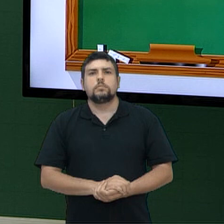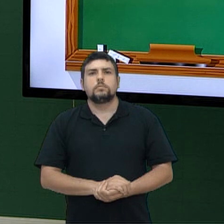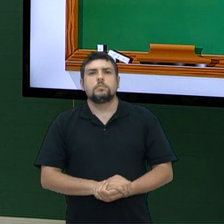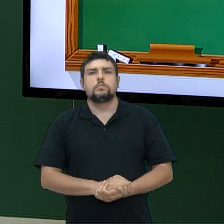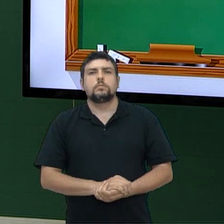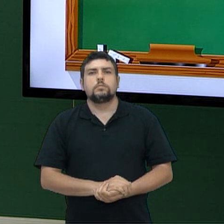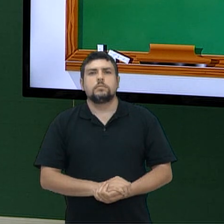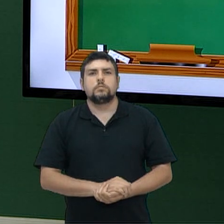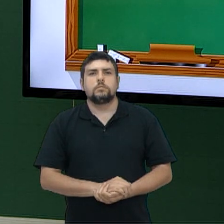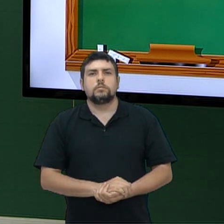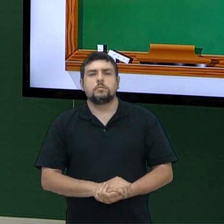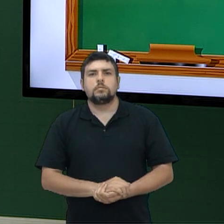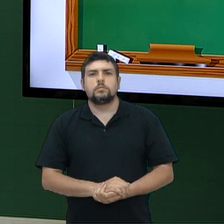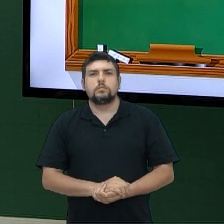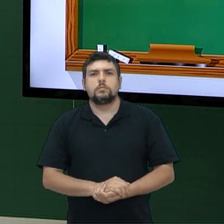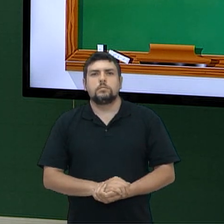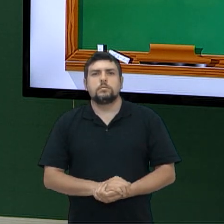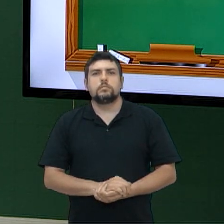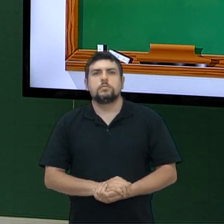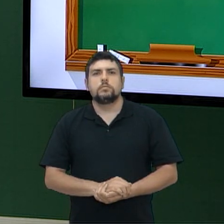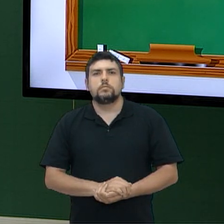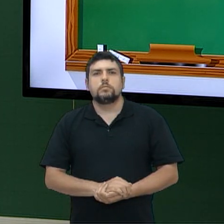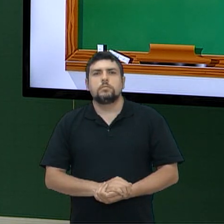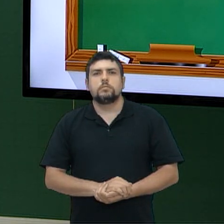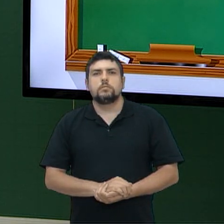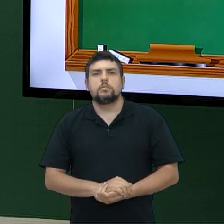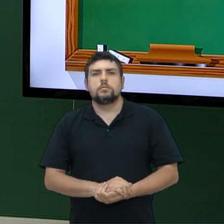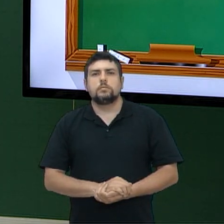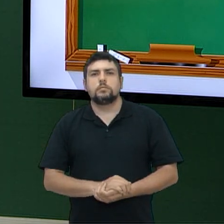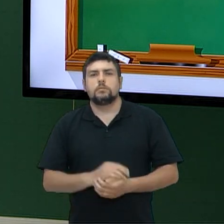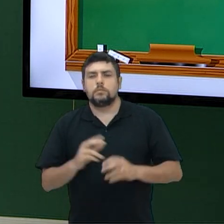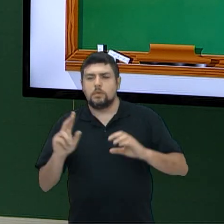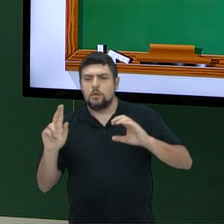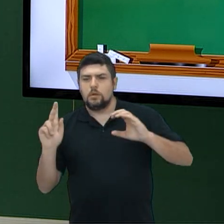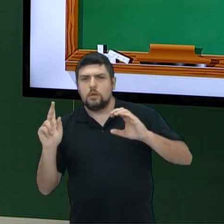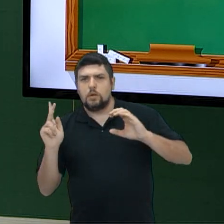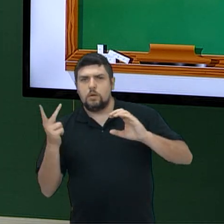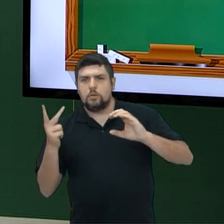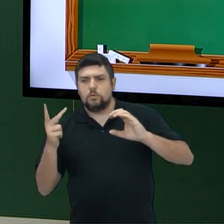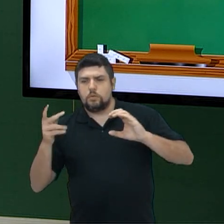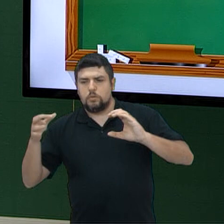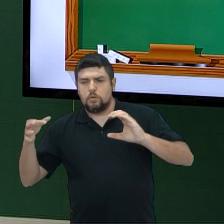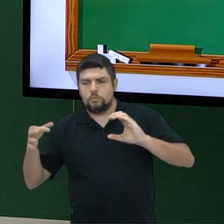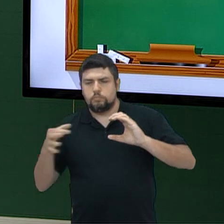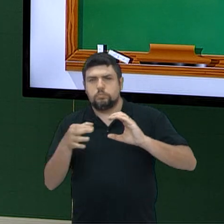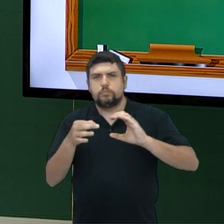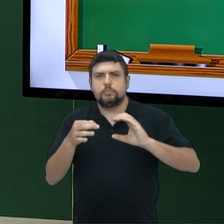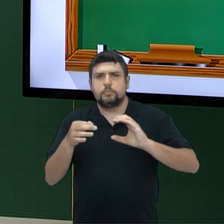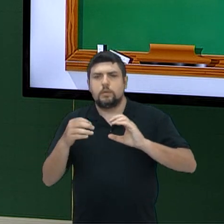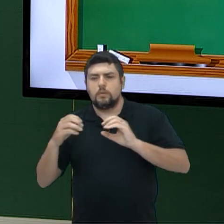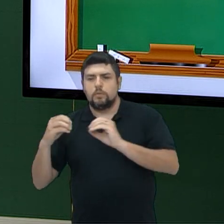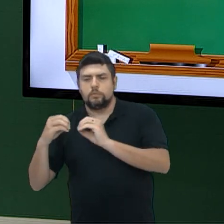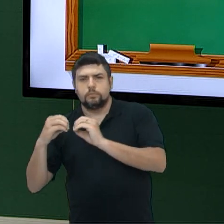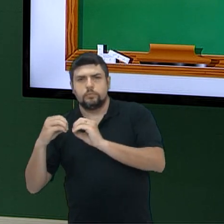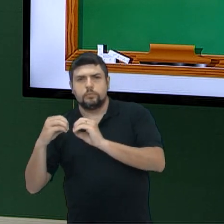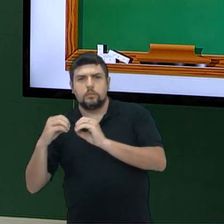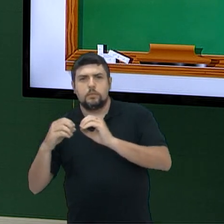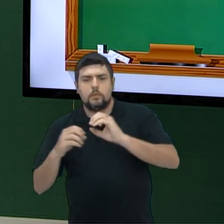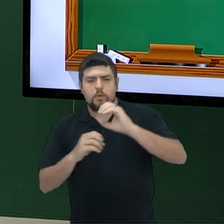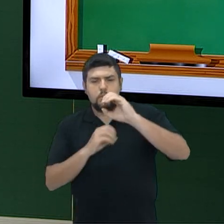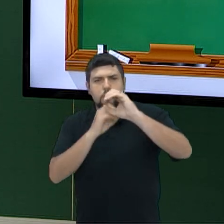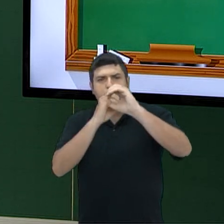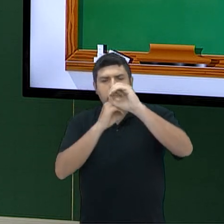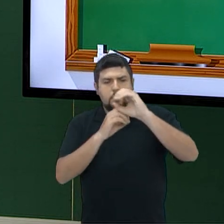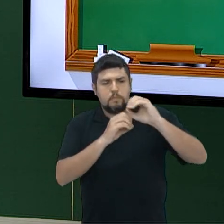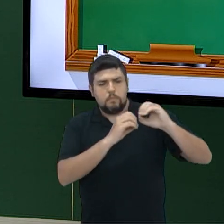ligaçõezinhas. Cada hidrogênio faz uma ligação. Como o carbono precisa fazer 4, eu utilizo